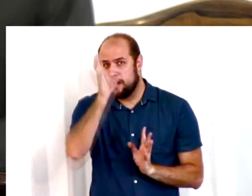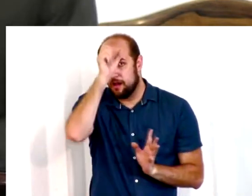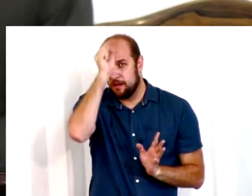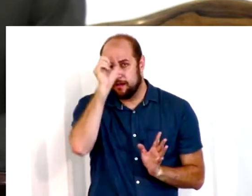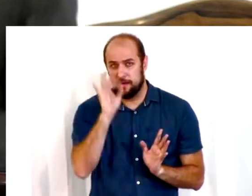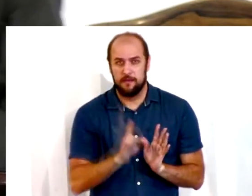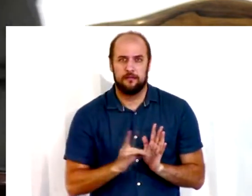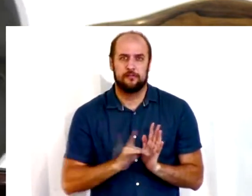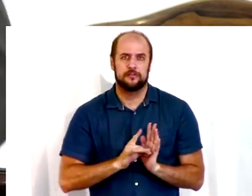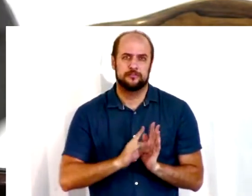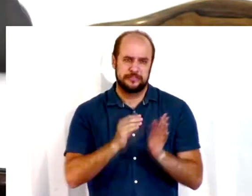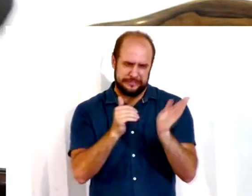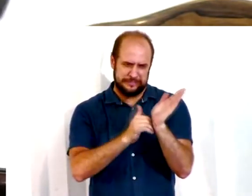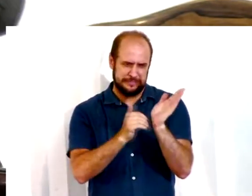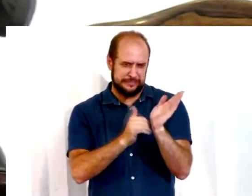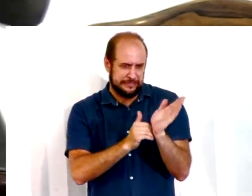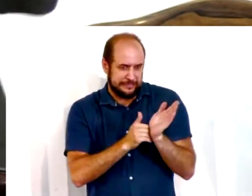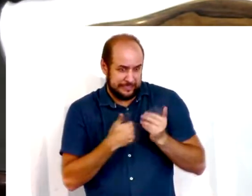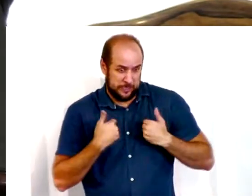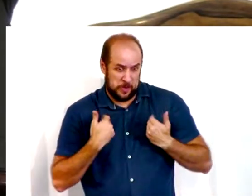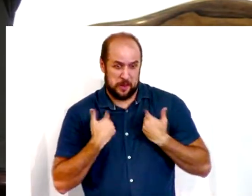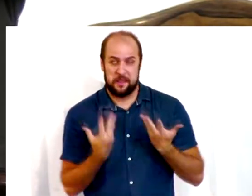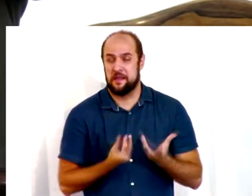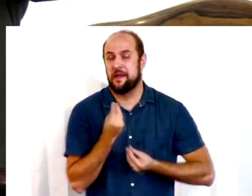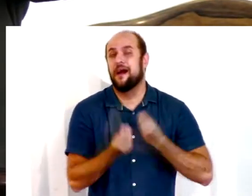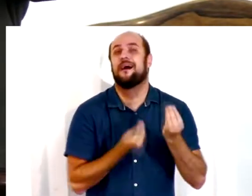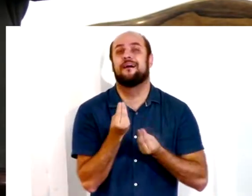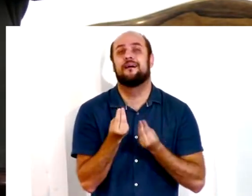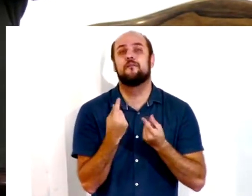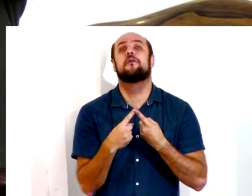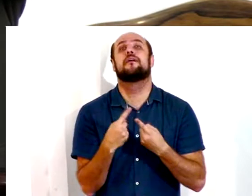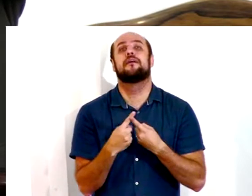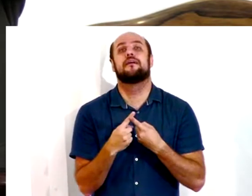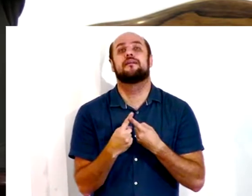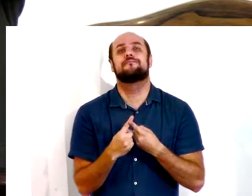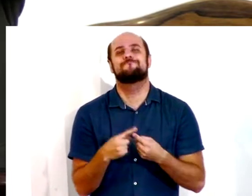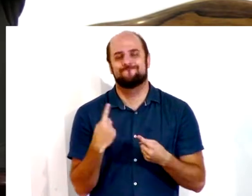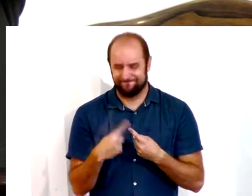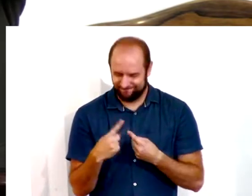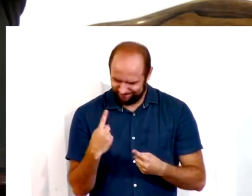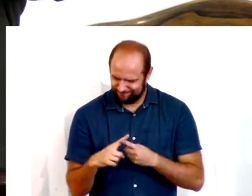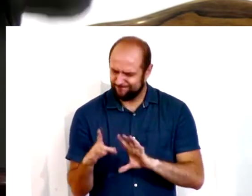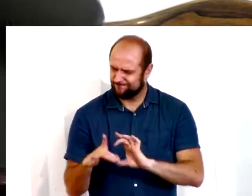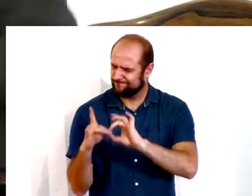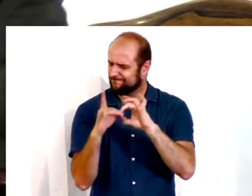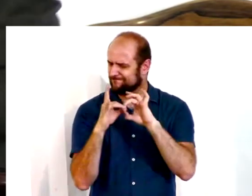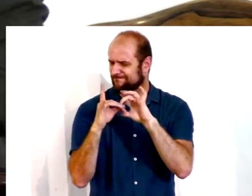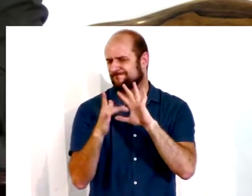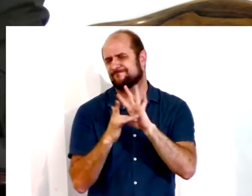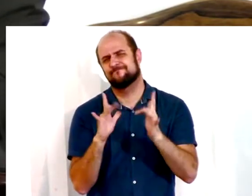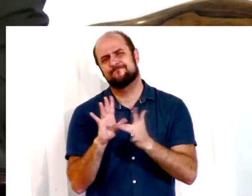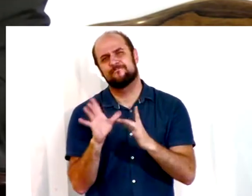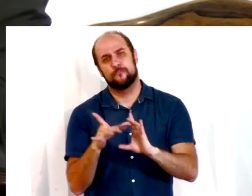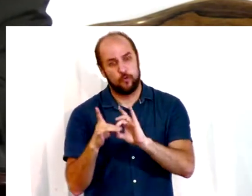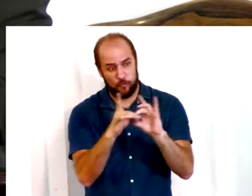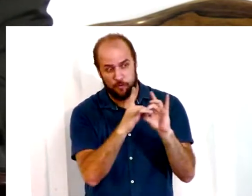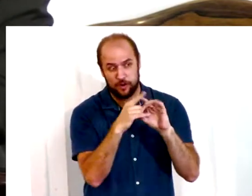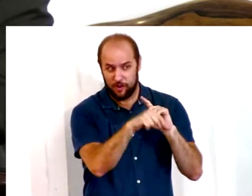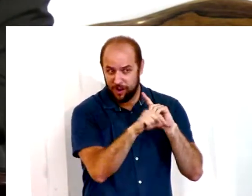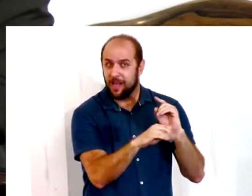aprendeu o segredo do contentamento. Por quê? Porque ele tinha uma união com Cristo, e também com esta